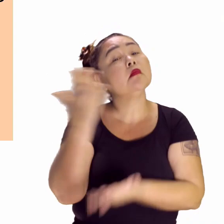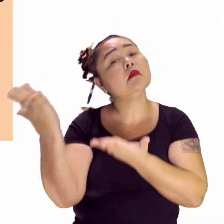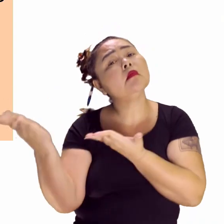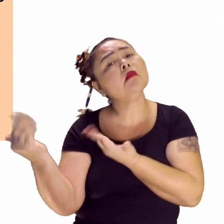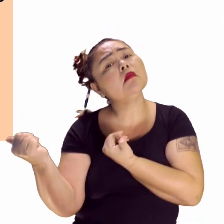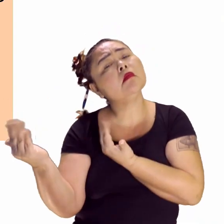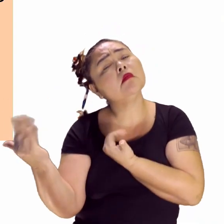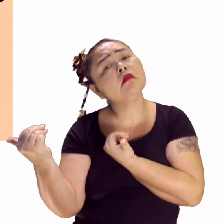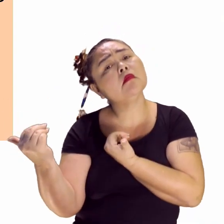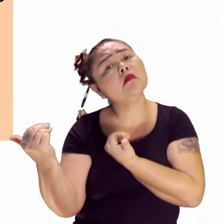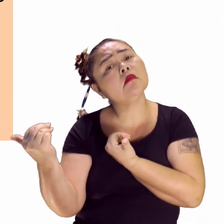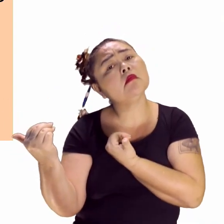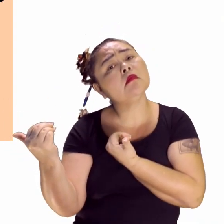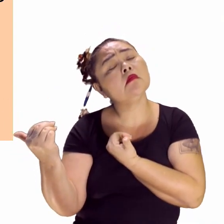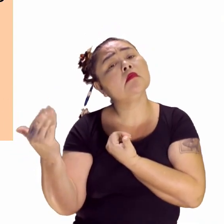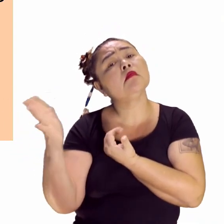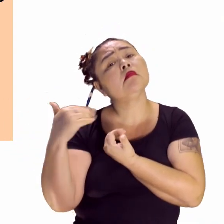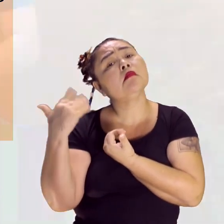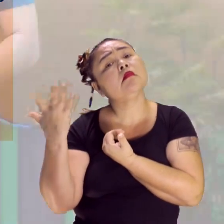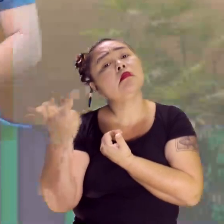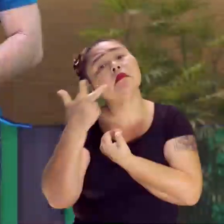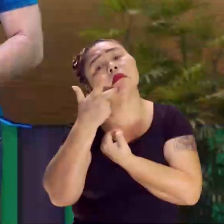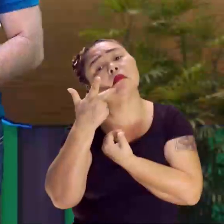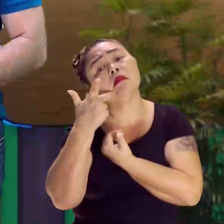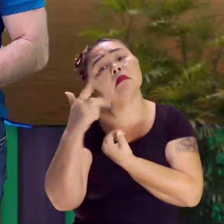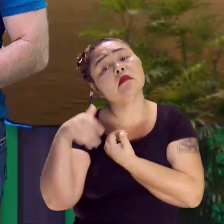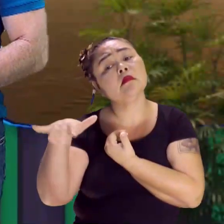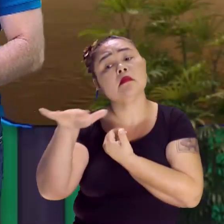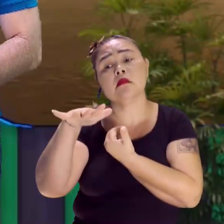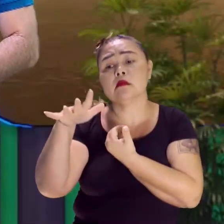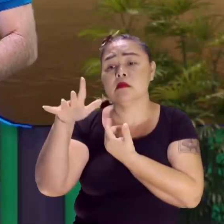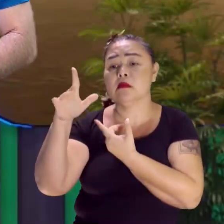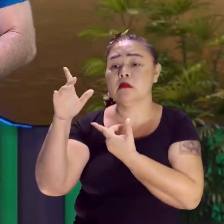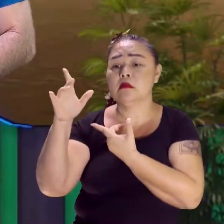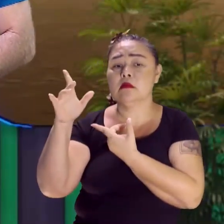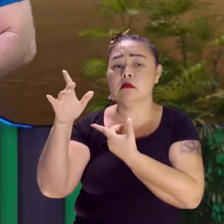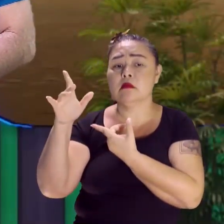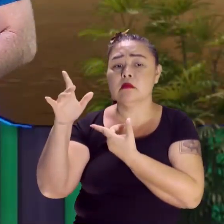e quando a gente fala dessa produção